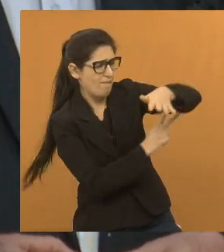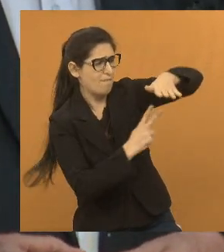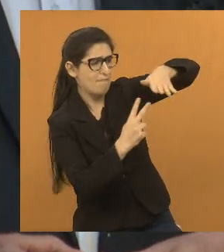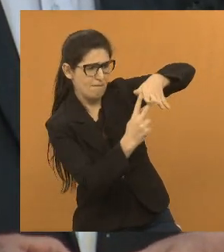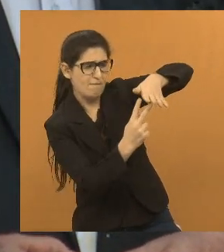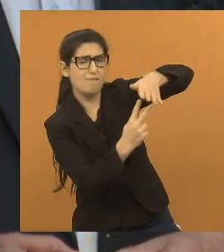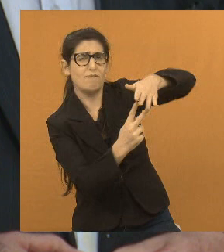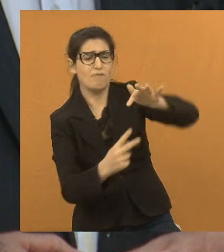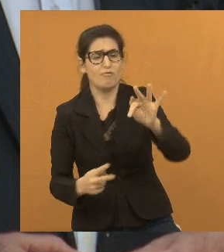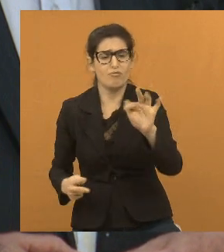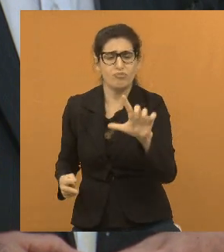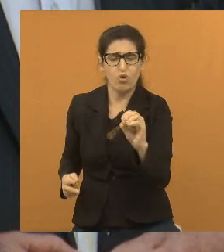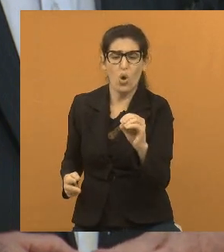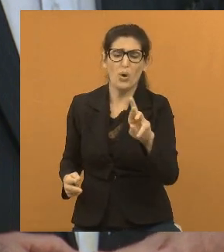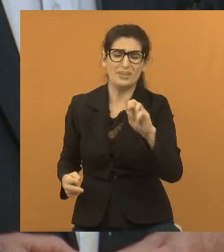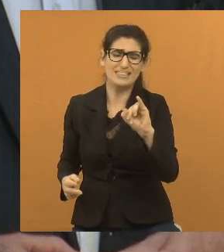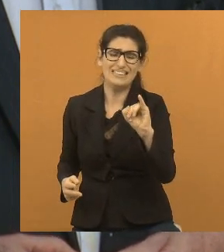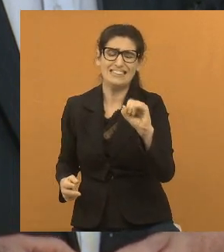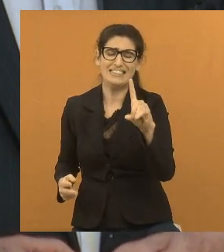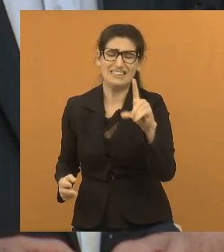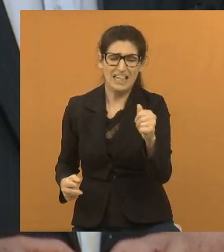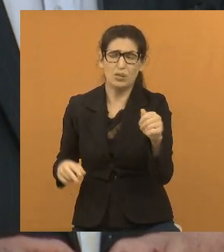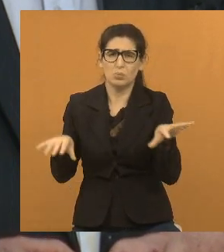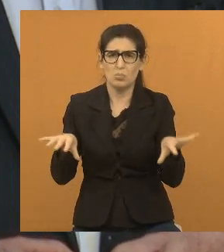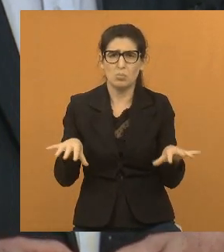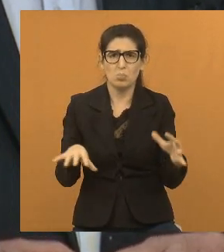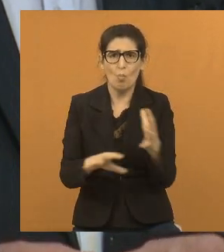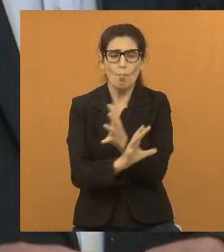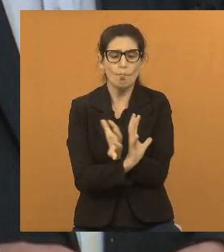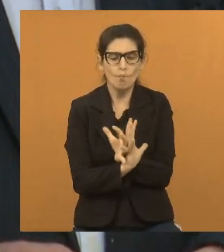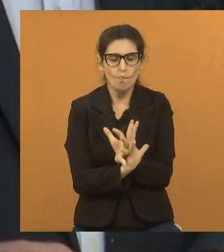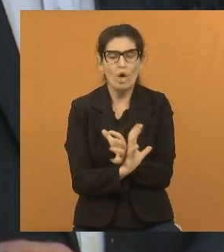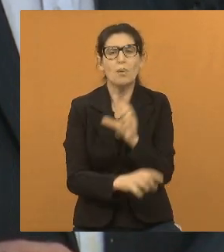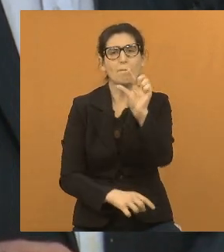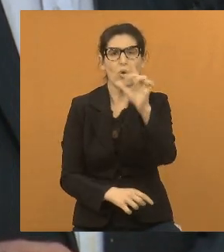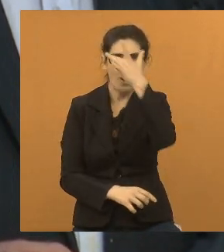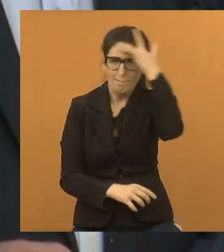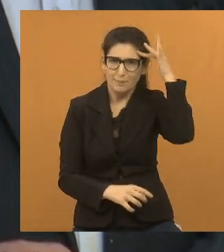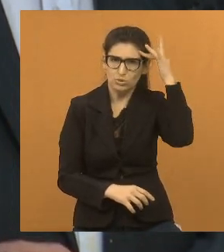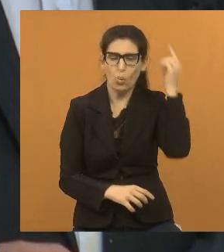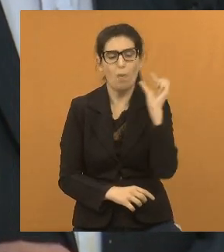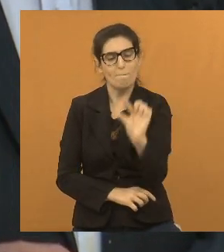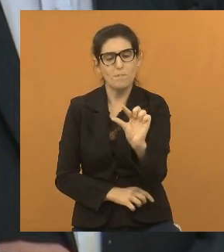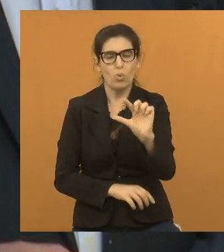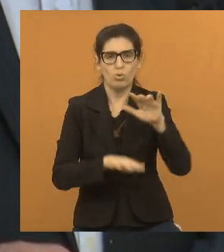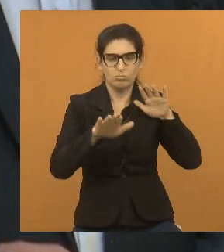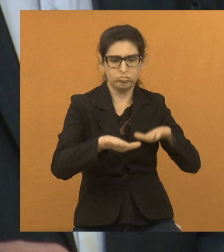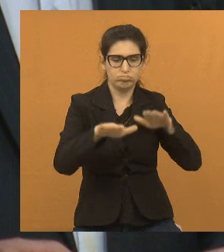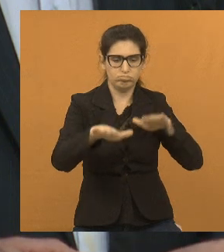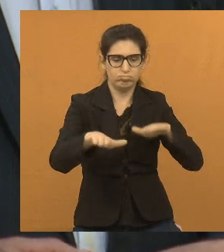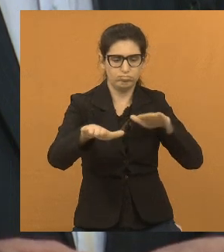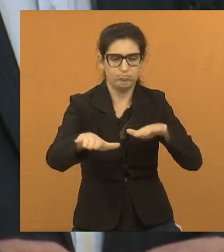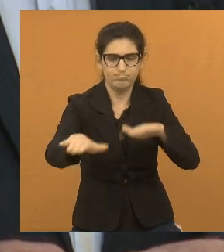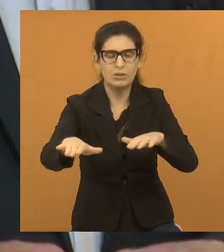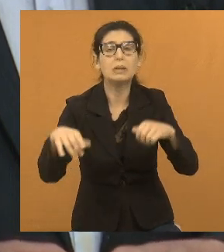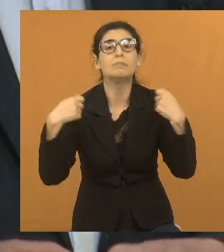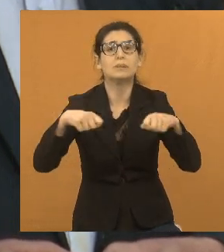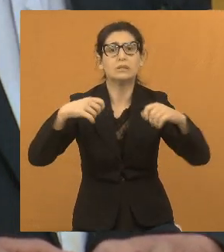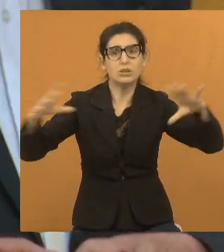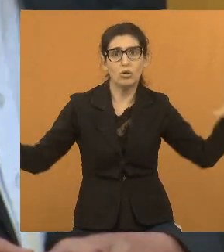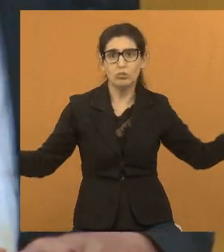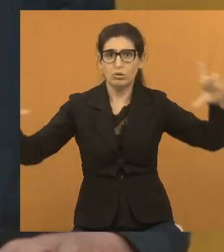continua um pouco mais vazia. Então, a ideia é dividir esse fluxo aí, fazendo um binário, né, entre as duas pontes e as duas ruas,